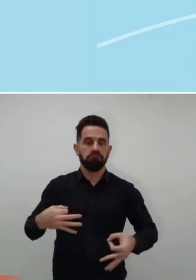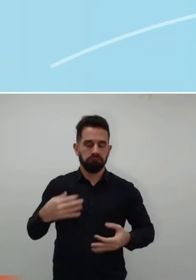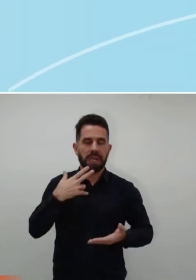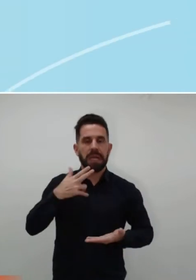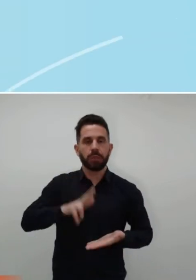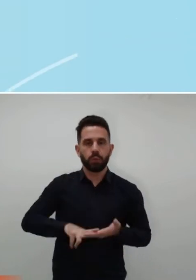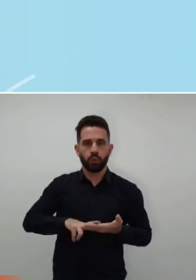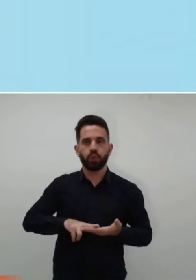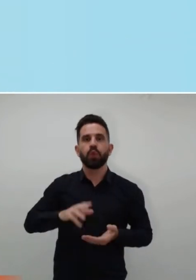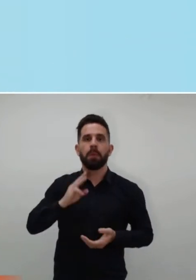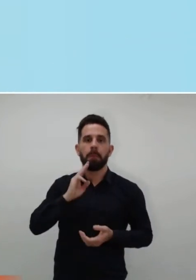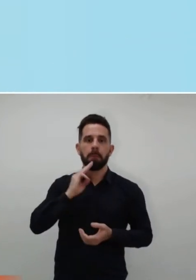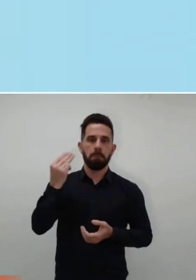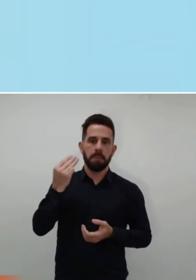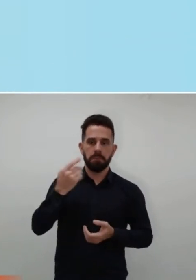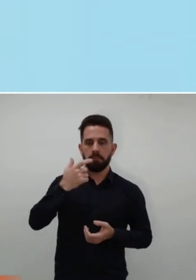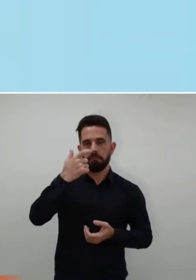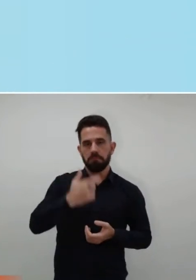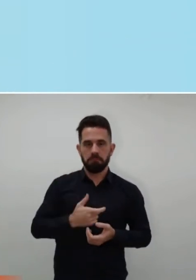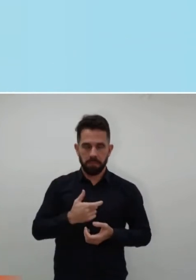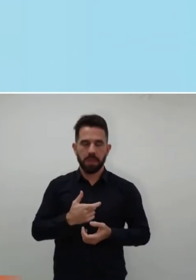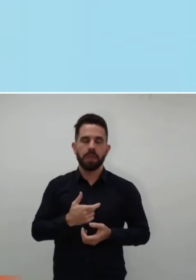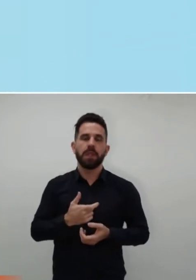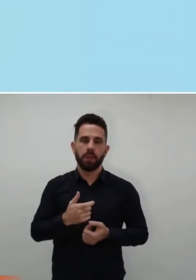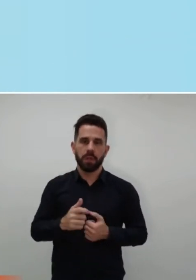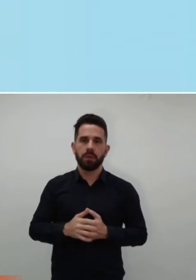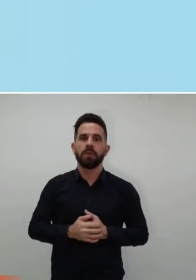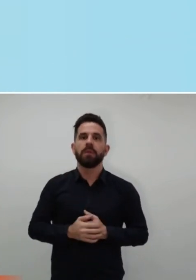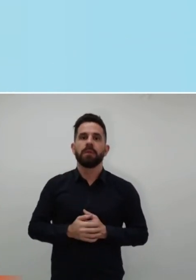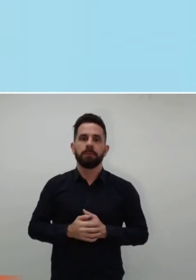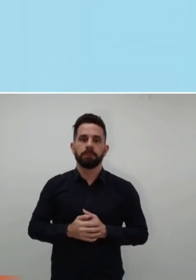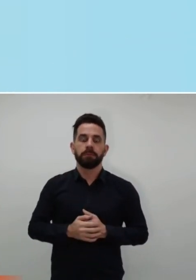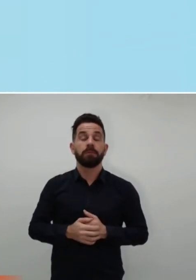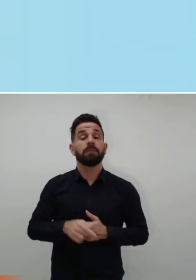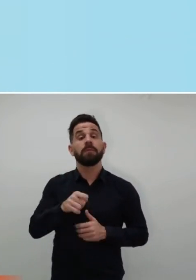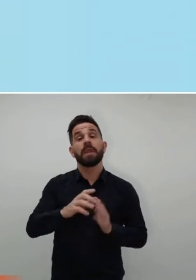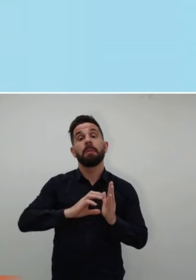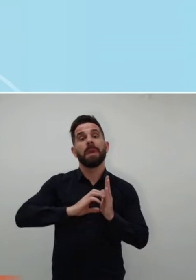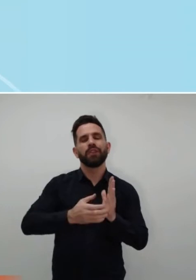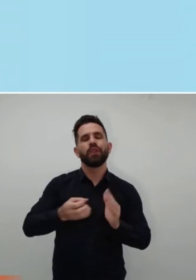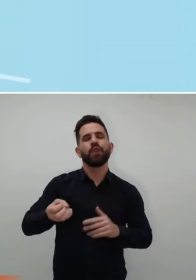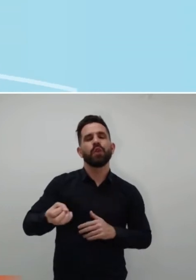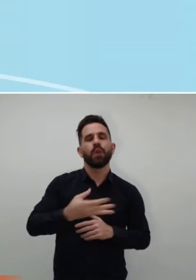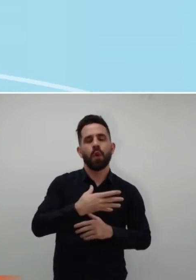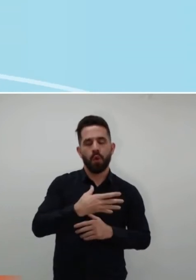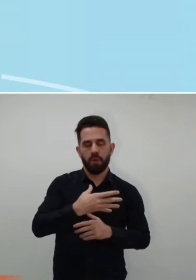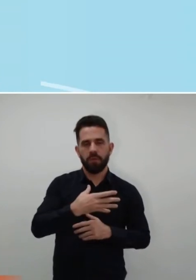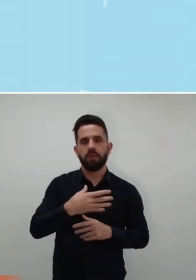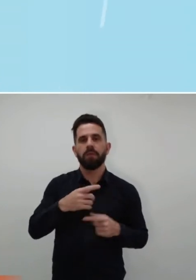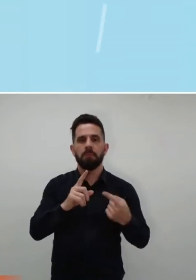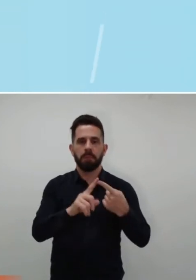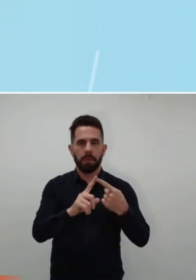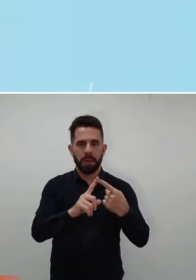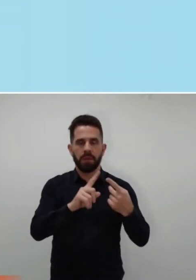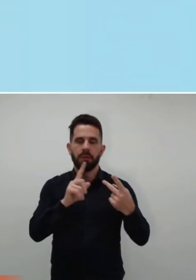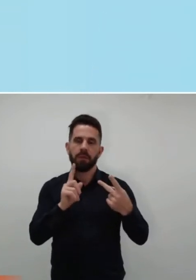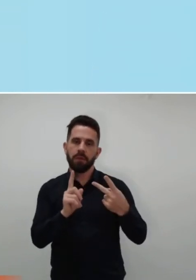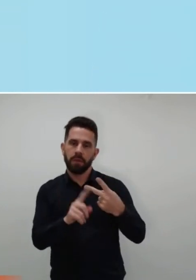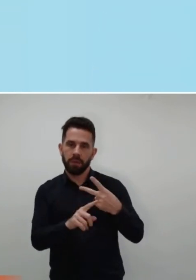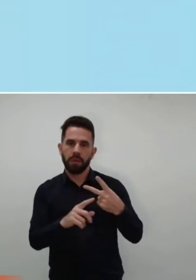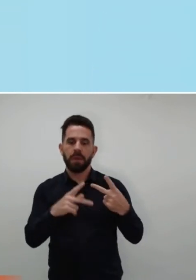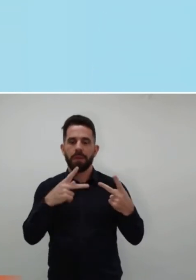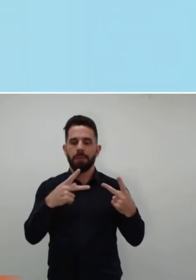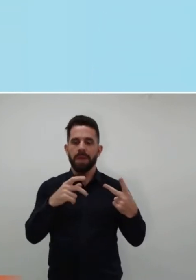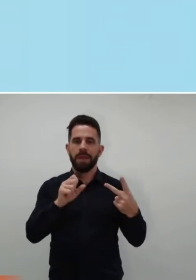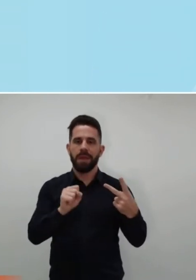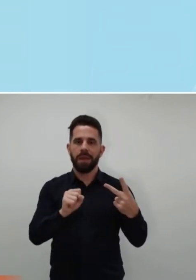detém milhões em patrimônio. O Partido Novo é seguido pelo PSD, com 21%, e pelo PP, que